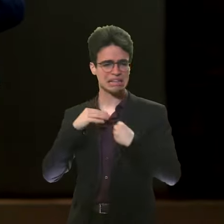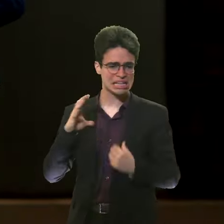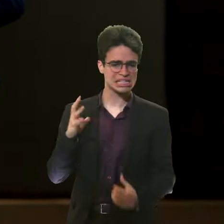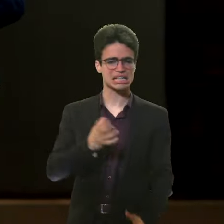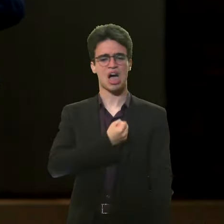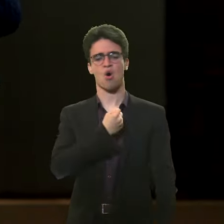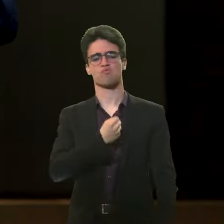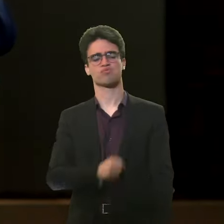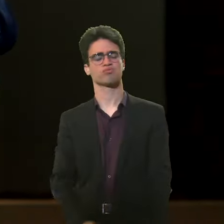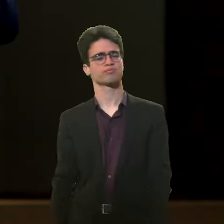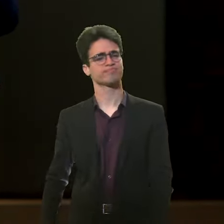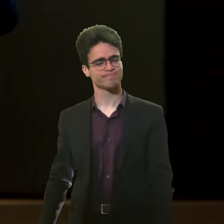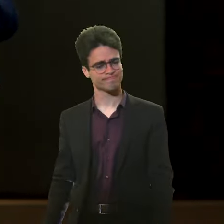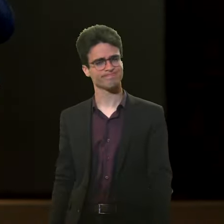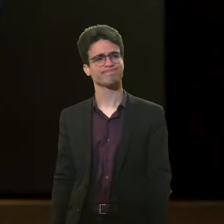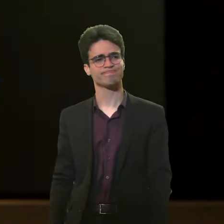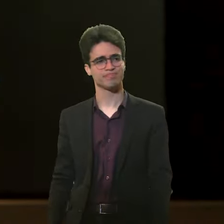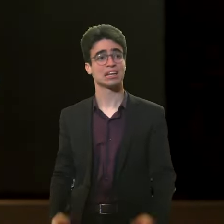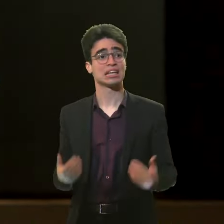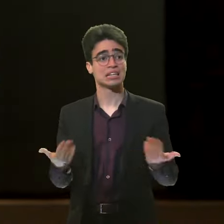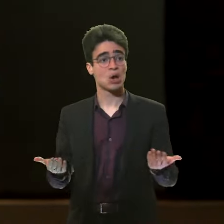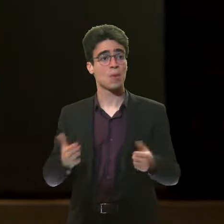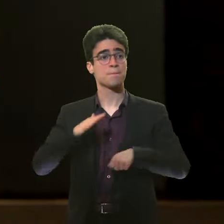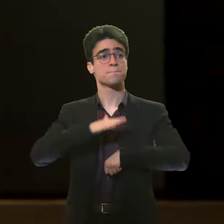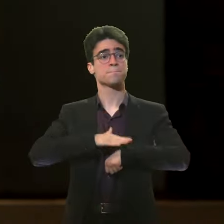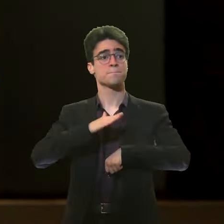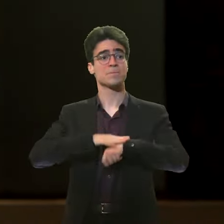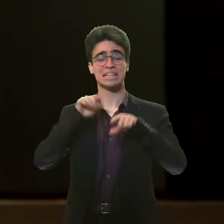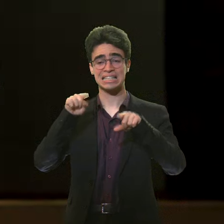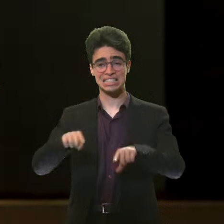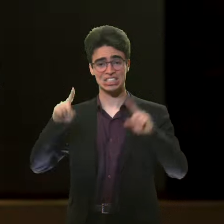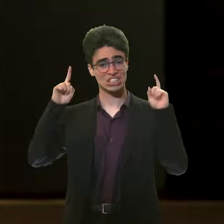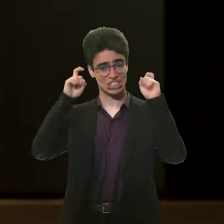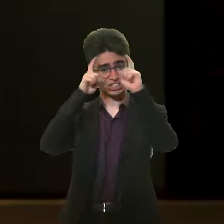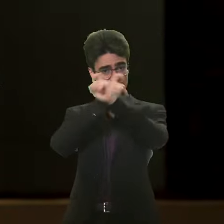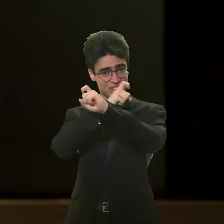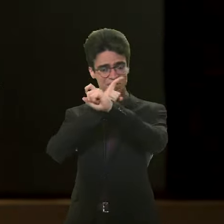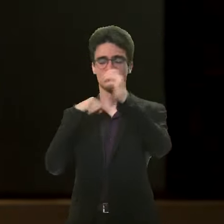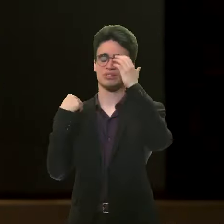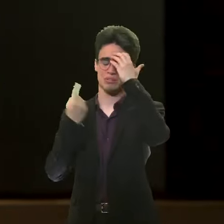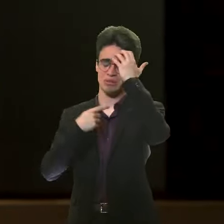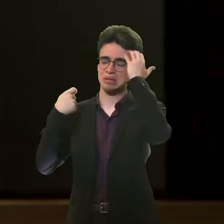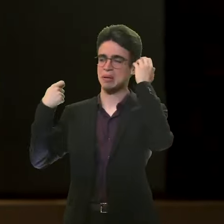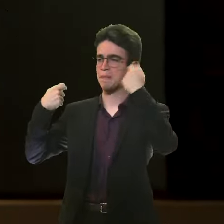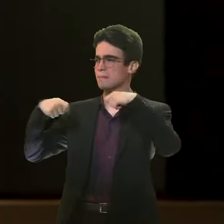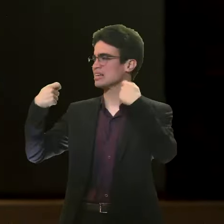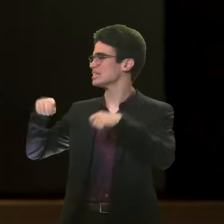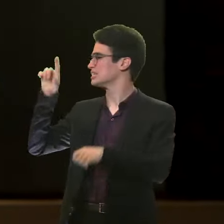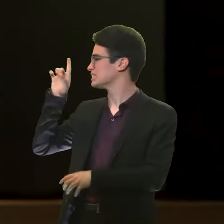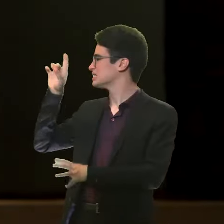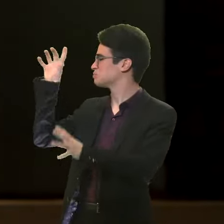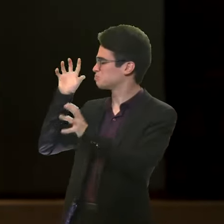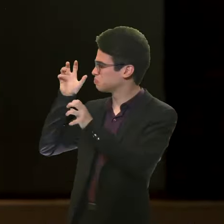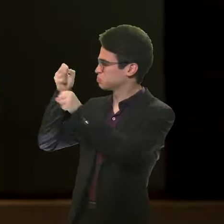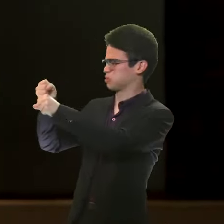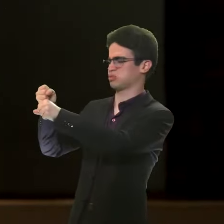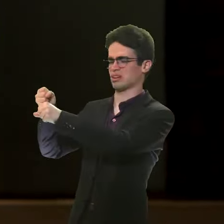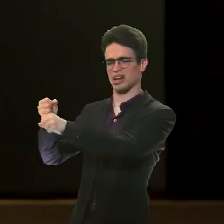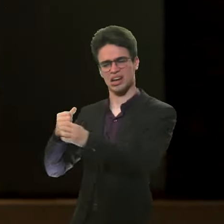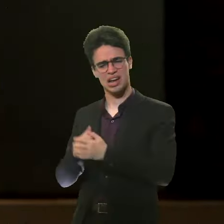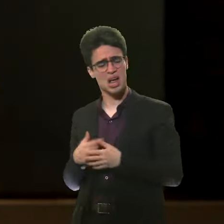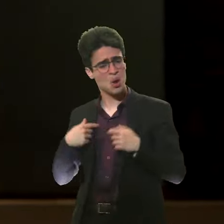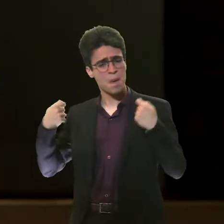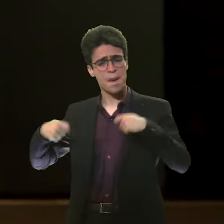Sabe, momentos assim a gente precisa de encontros com Deus. Em momentos de sofrimento você precisa se colocar diante